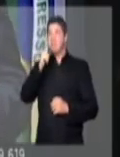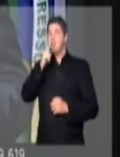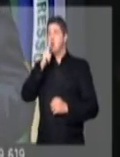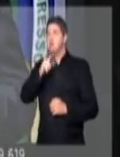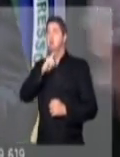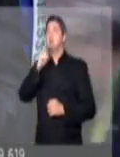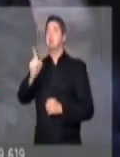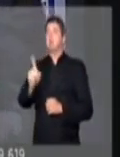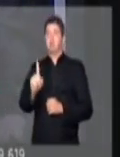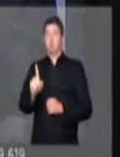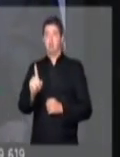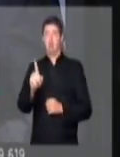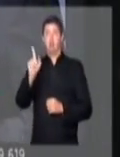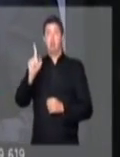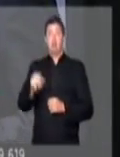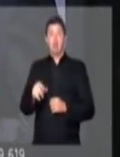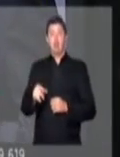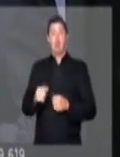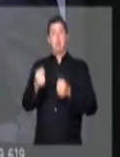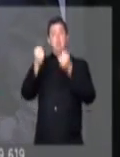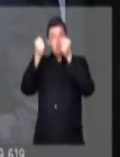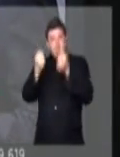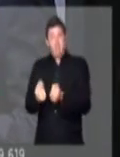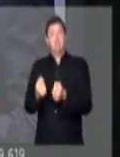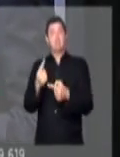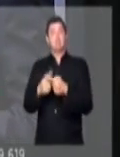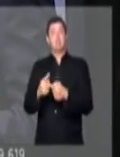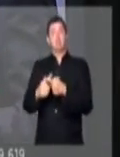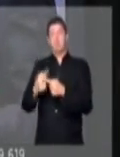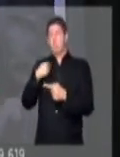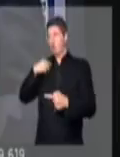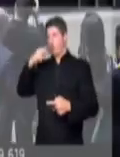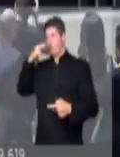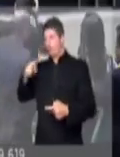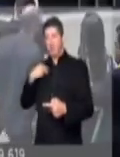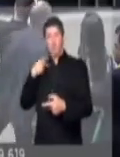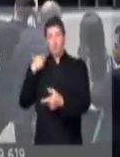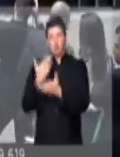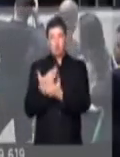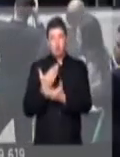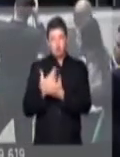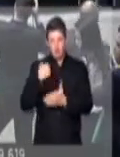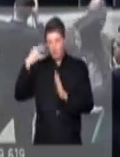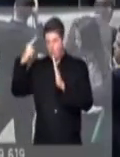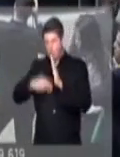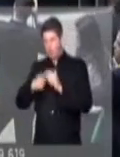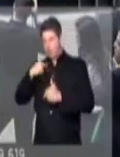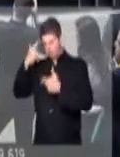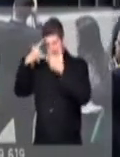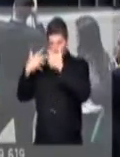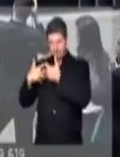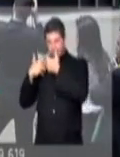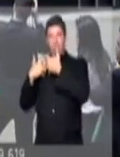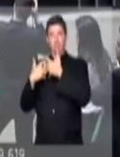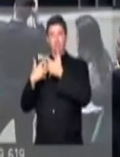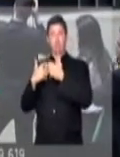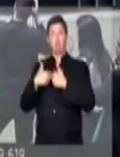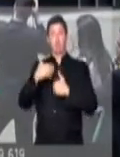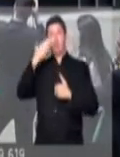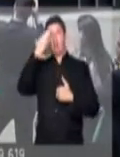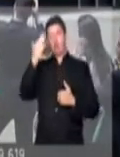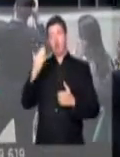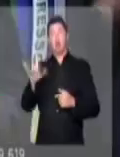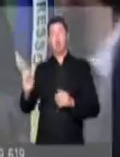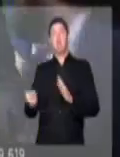ninguém, mas sim pelo peso de tudo o que vi, estudei, li e refleti. Agradeço